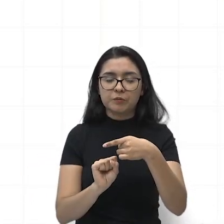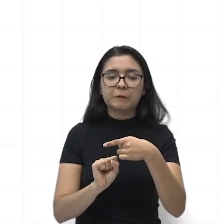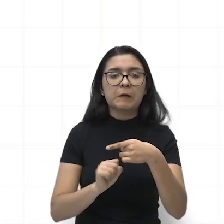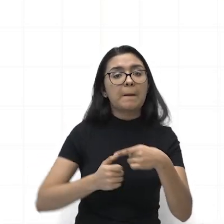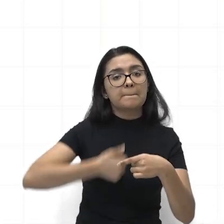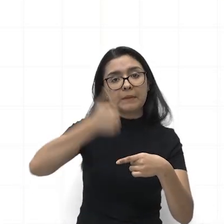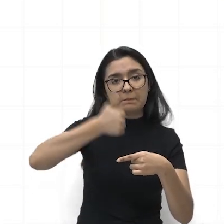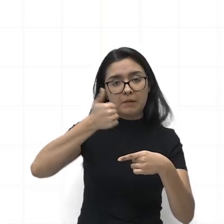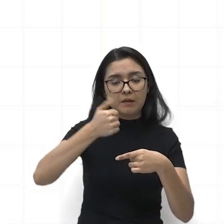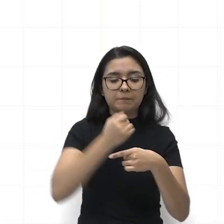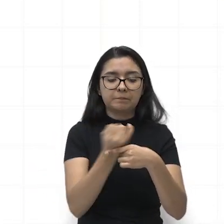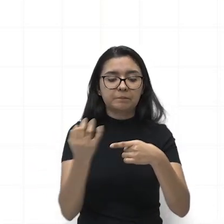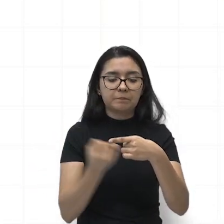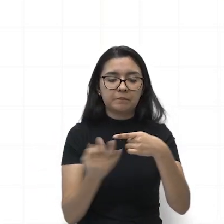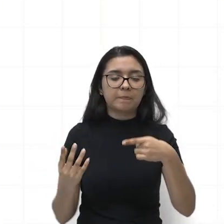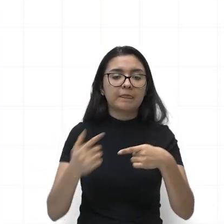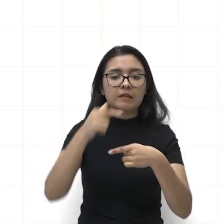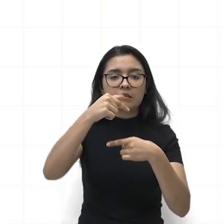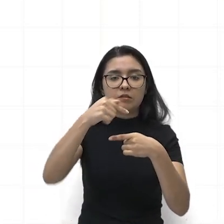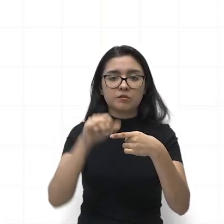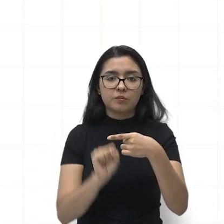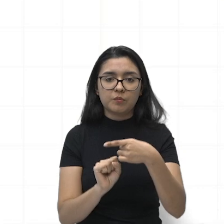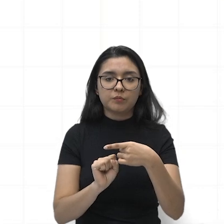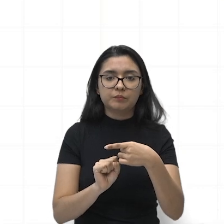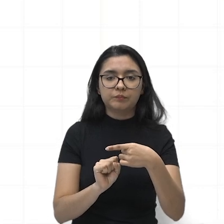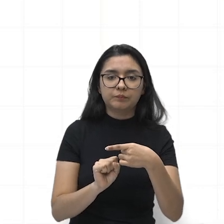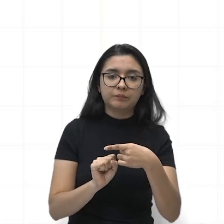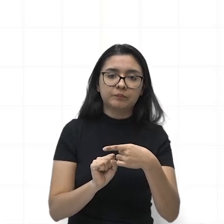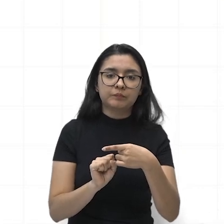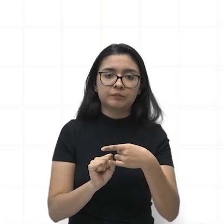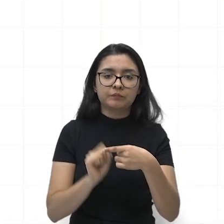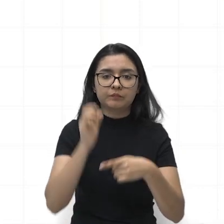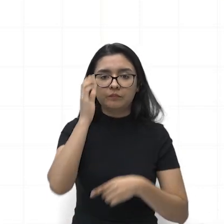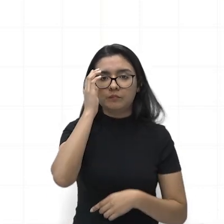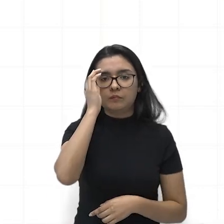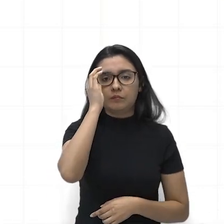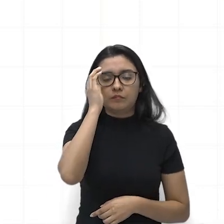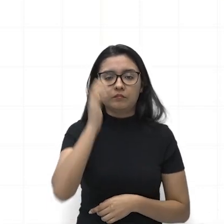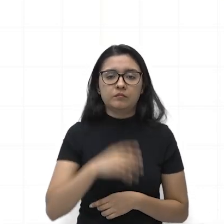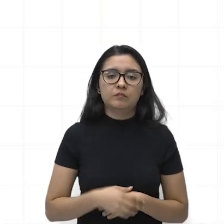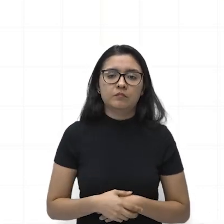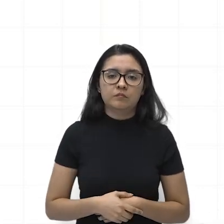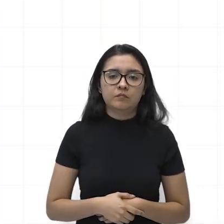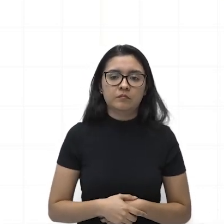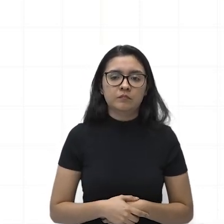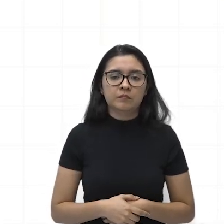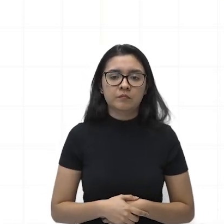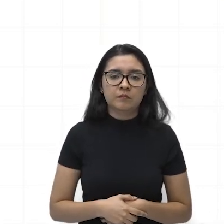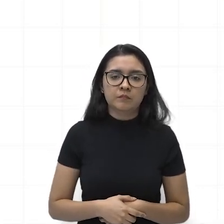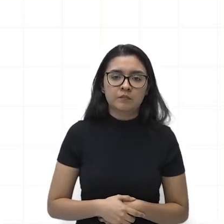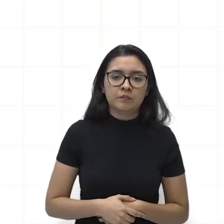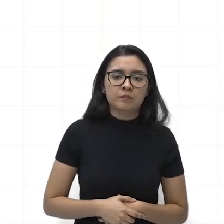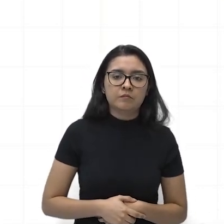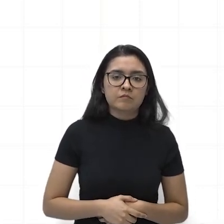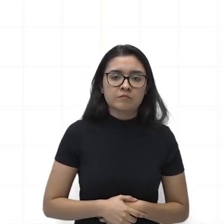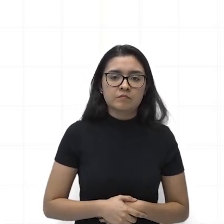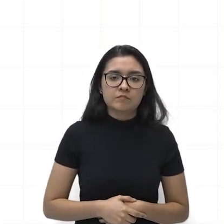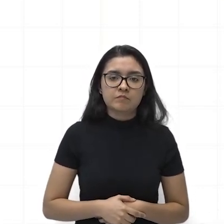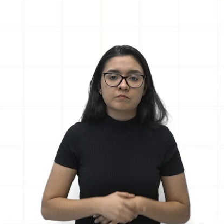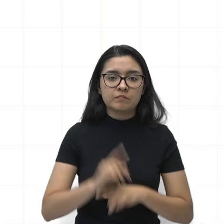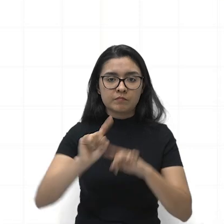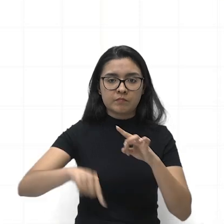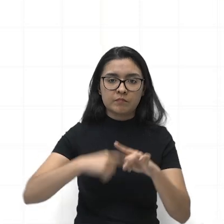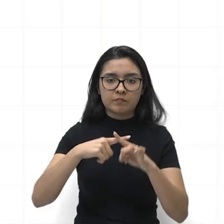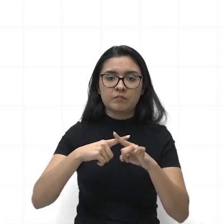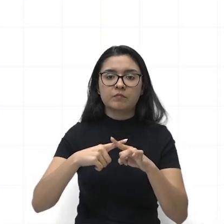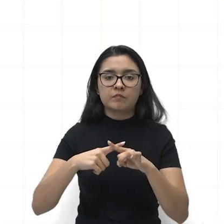primeira fração. Qual é a primeira fração? 7 sobre 8. Vamos lá. 7 sobre 8. O sinal de